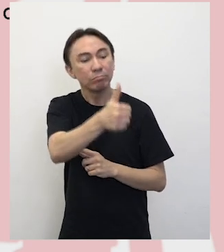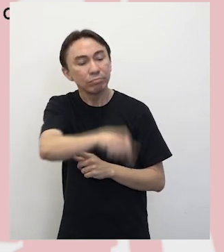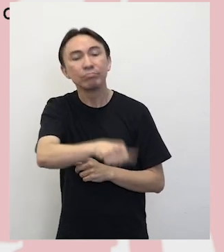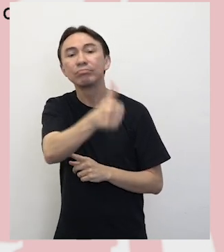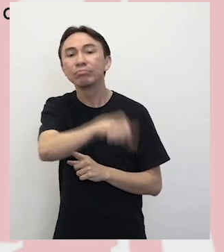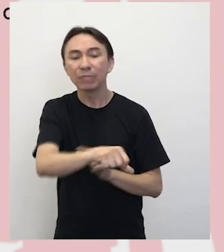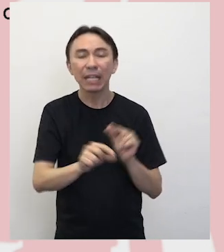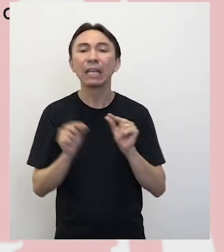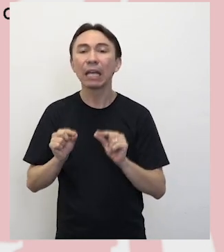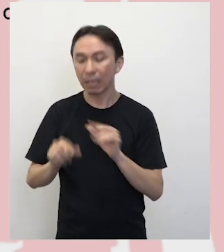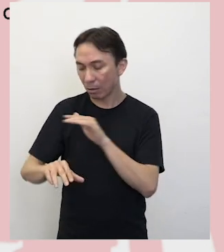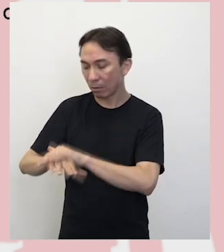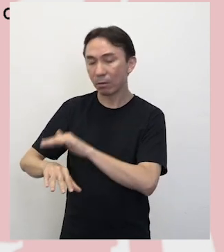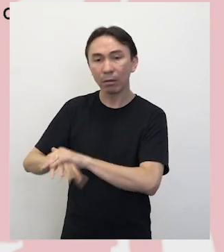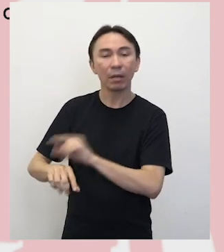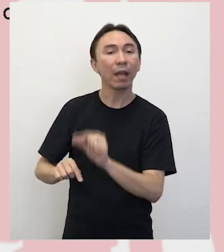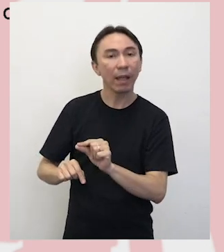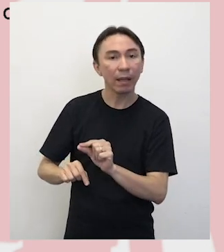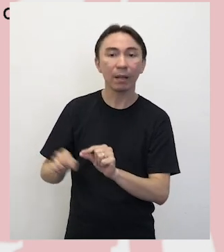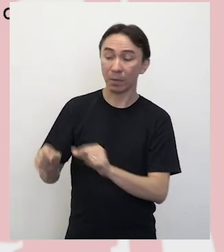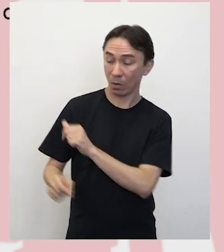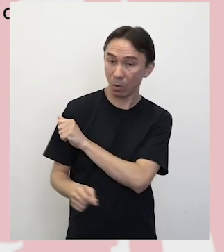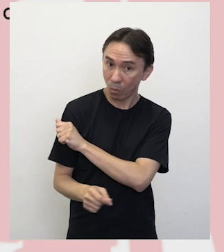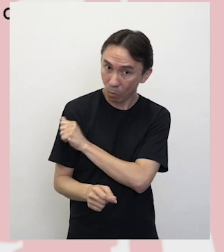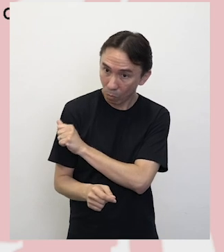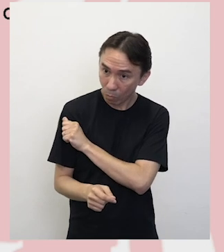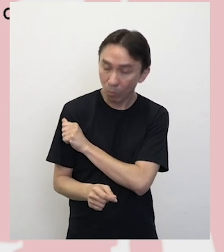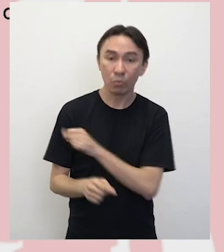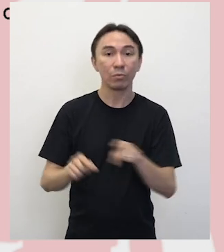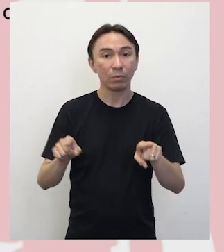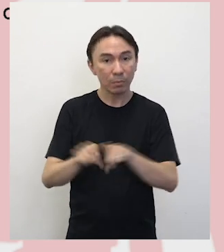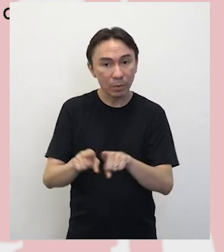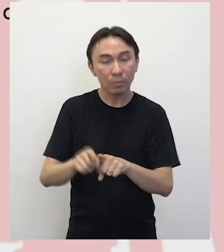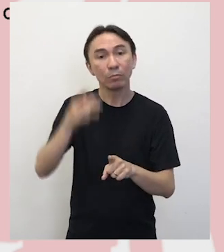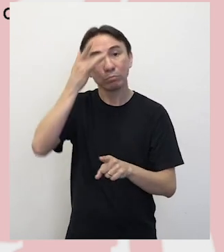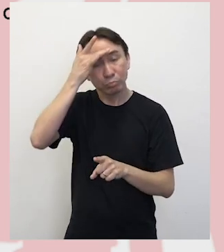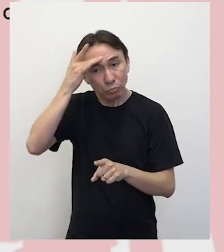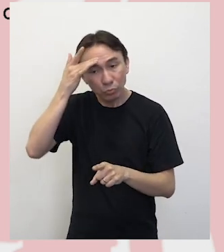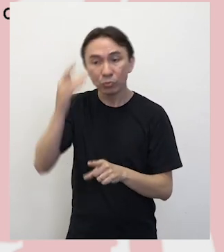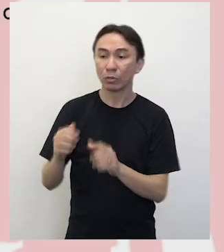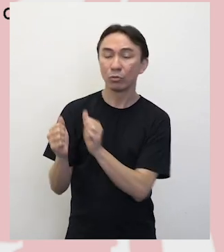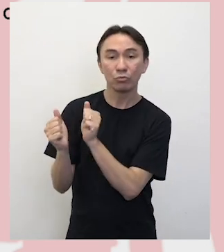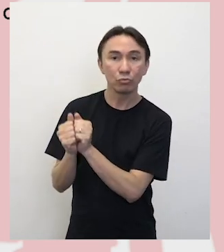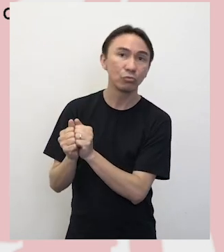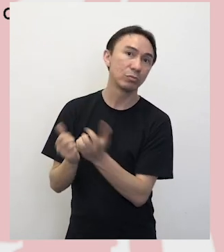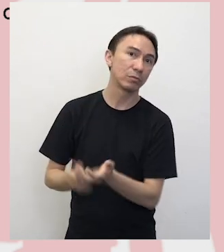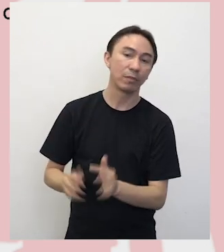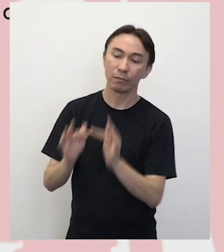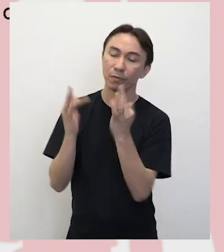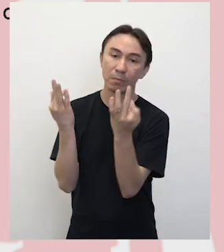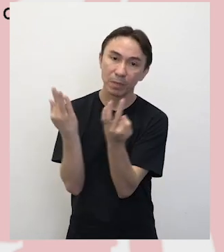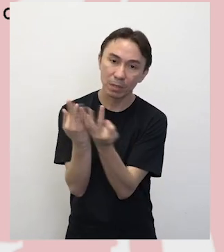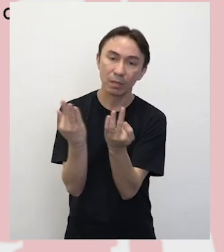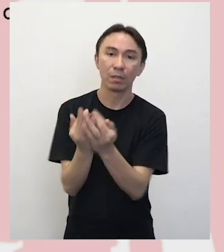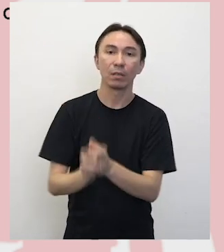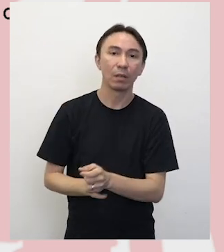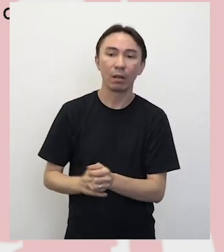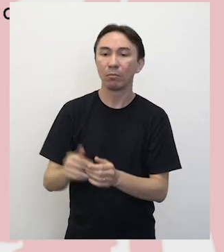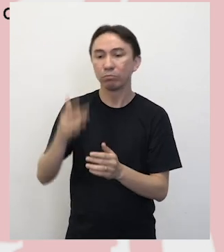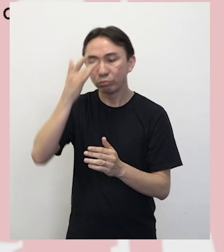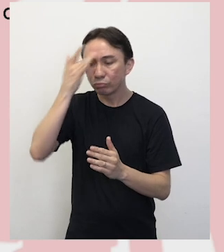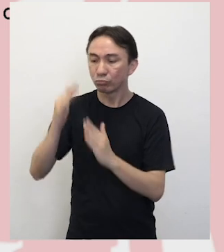Os alunos e as demais pessoas que estão realizando o projeto, os familiares e as pessoas da comunidade,